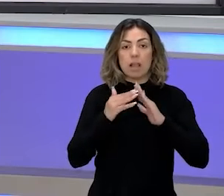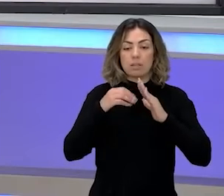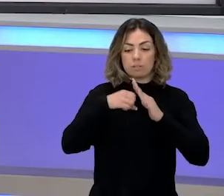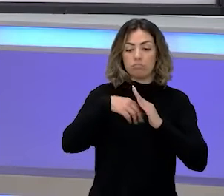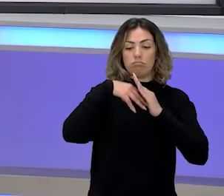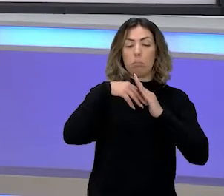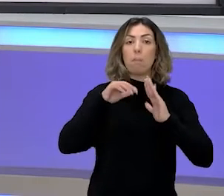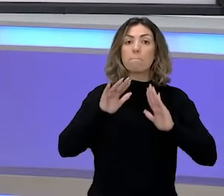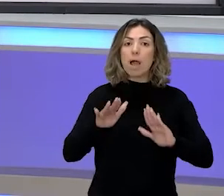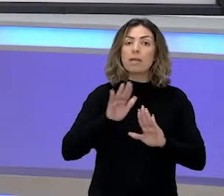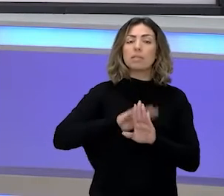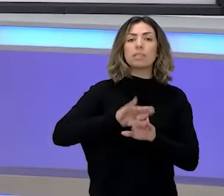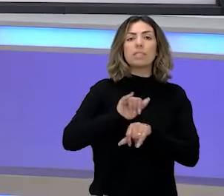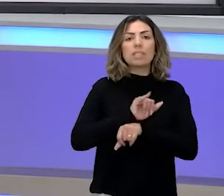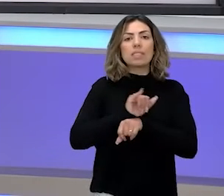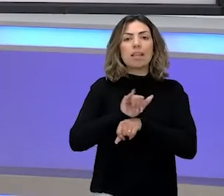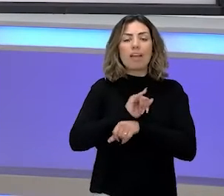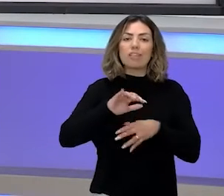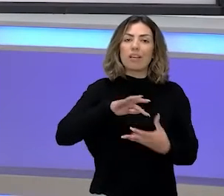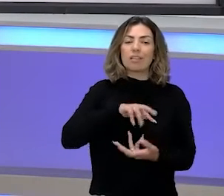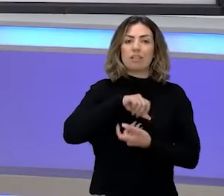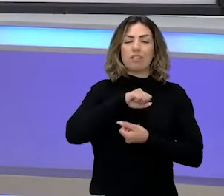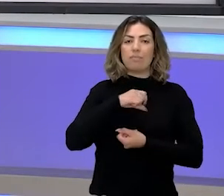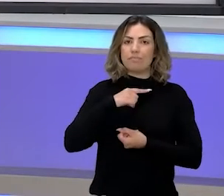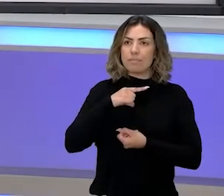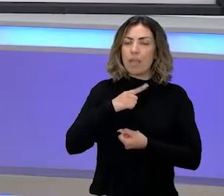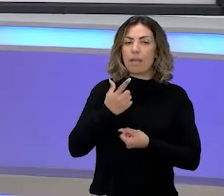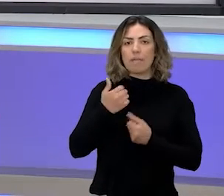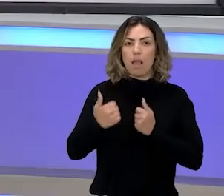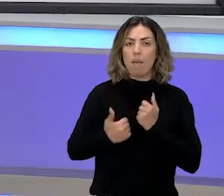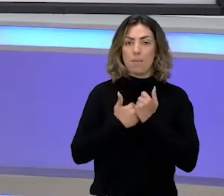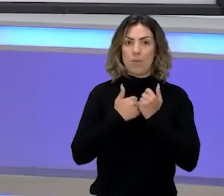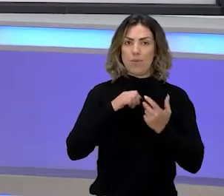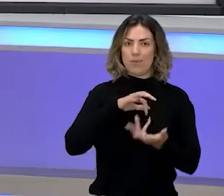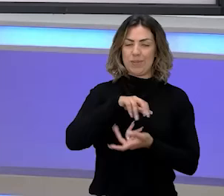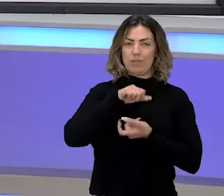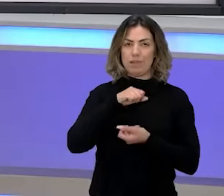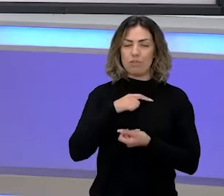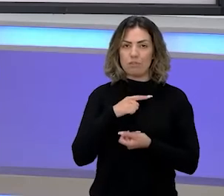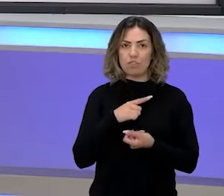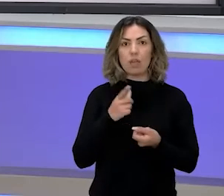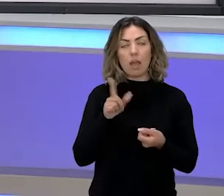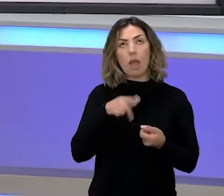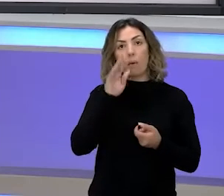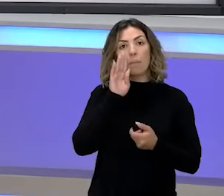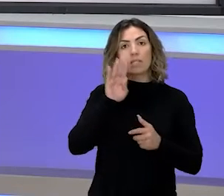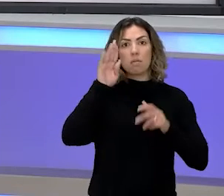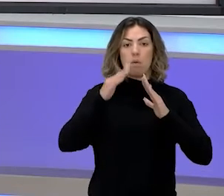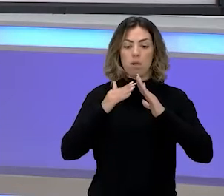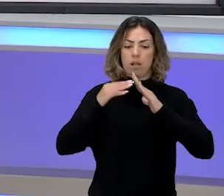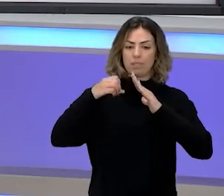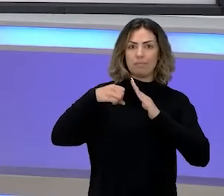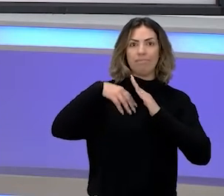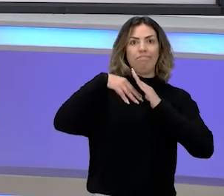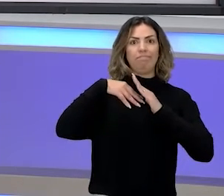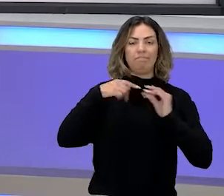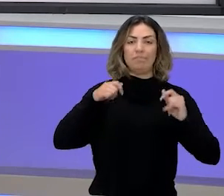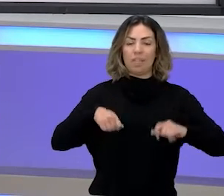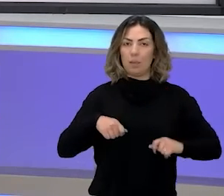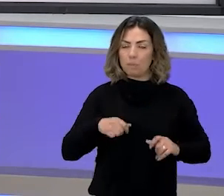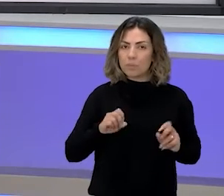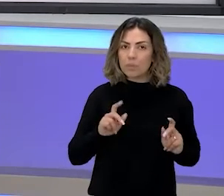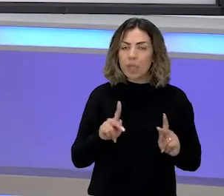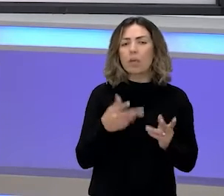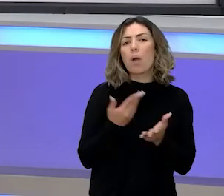mais sustentáveis ou com mecanismos mais sustentáveis. Então, a gente está falando da iluminação da casa, tá bom? Então, nas